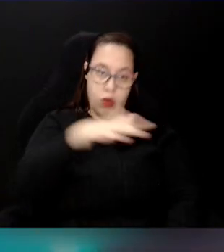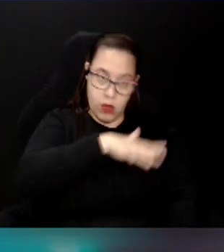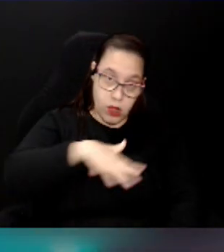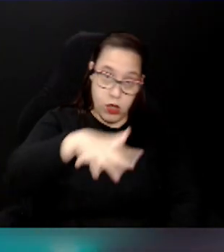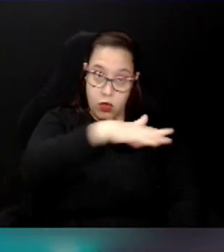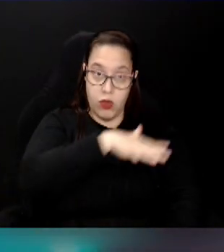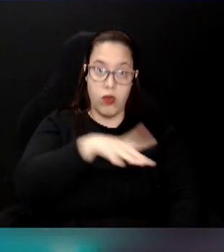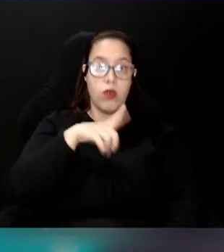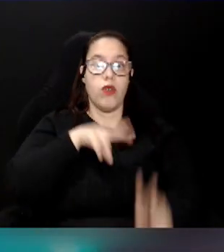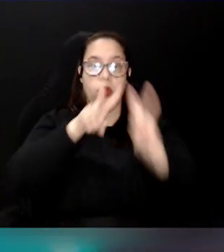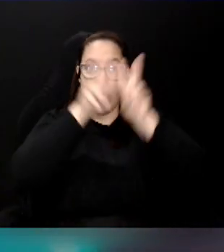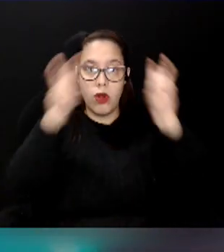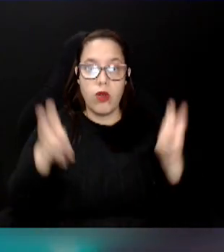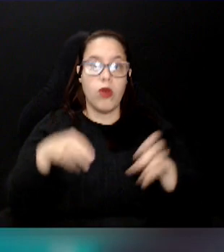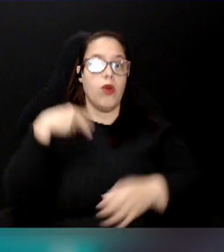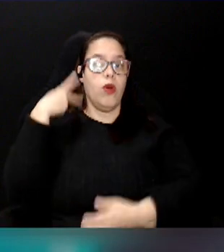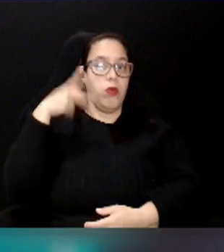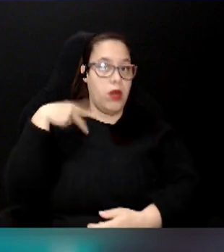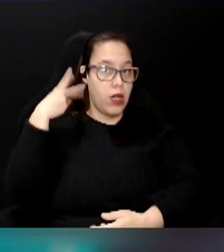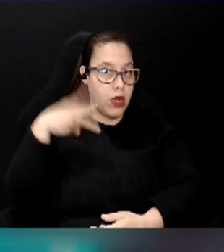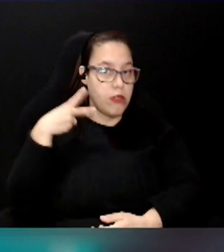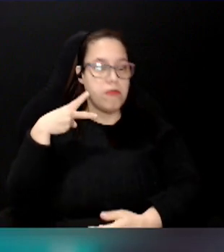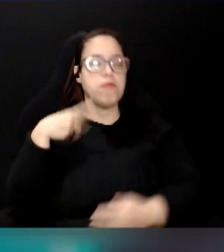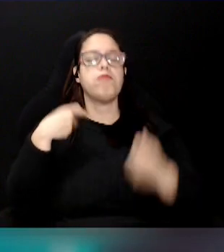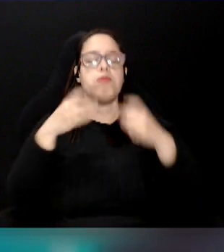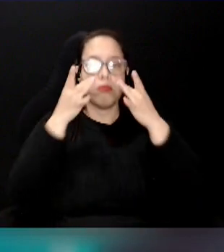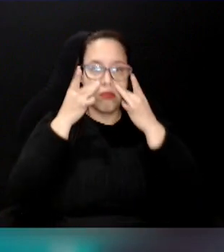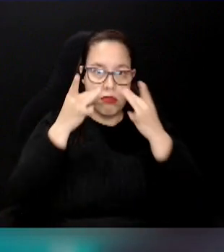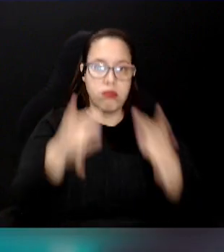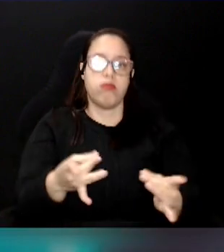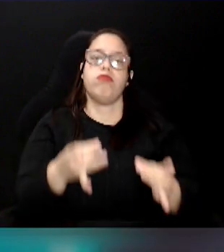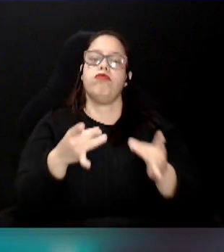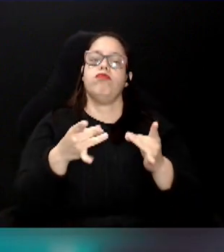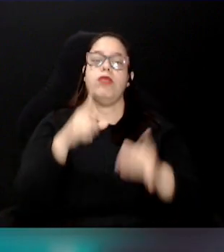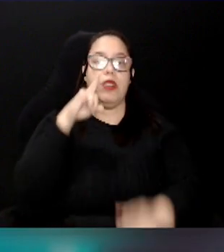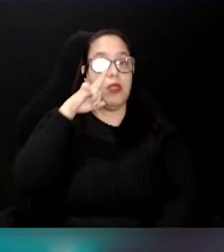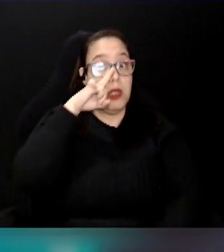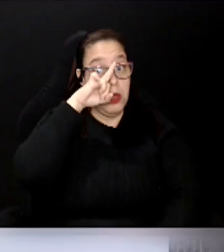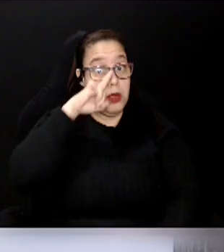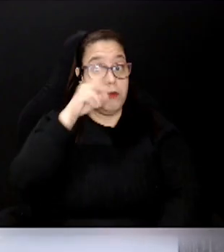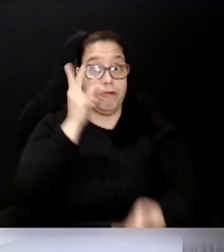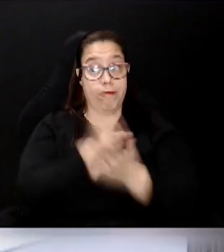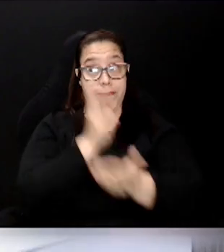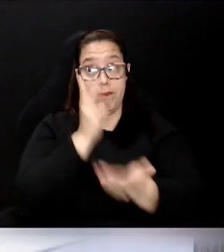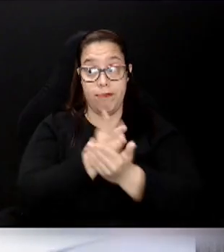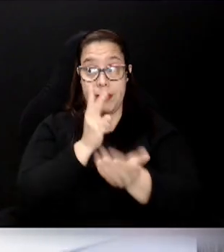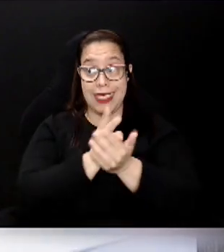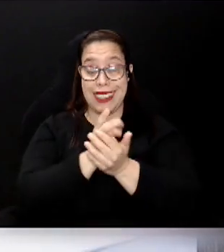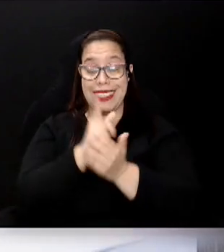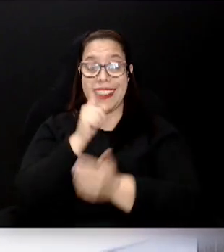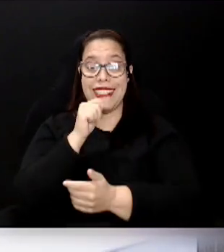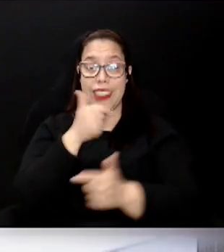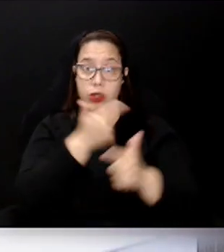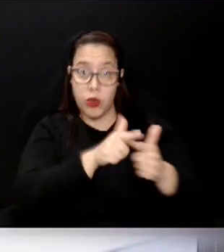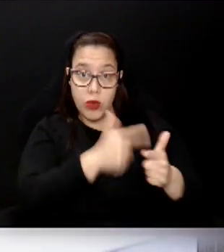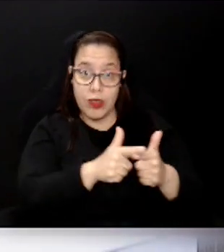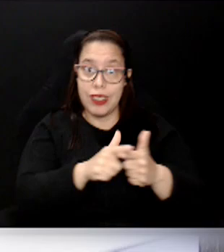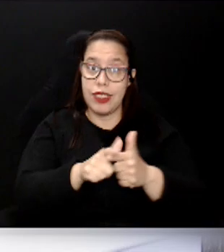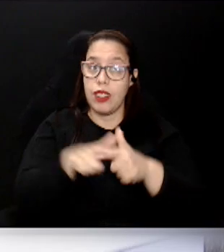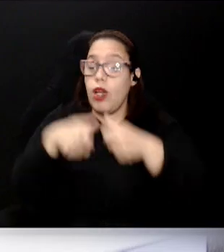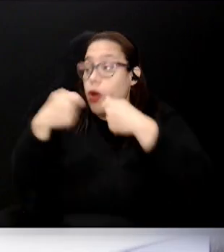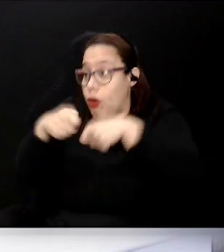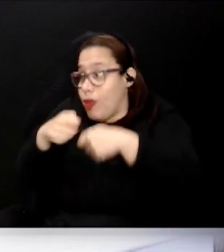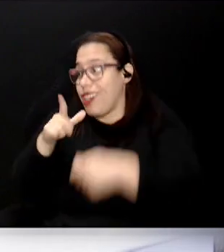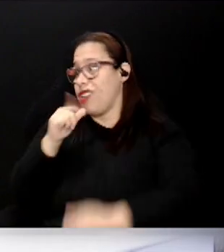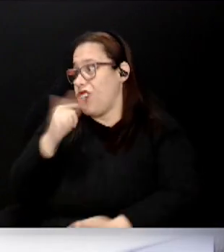a parlamentar, merece atenção diante do risco recorrente de crises hídricas. Todo mundo precisa de água, né?